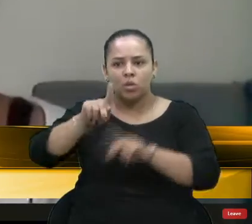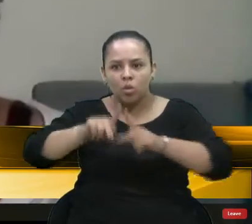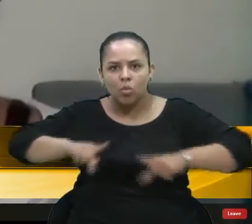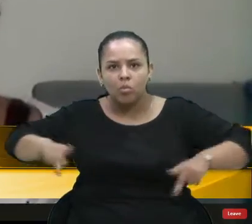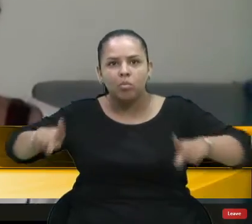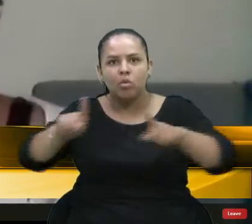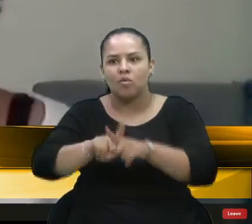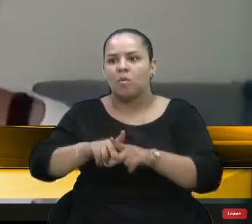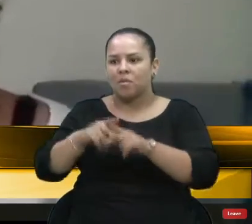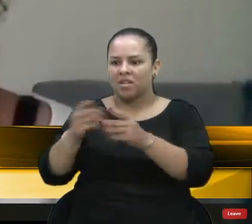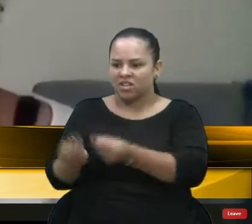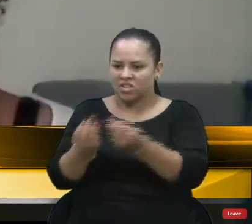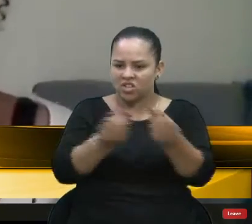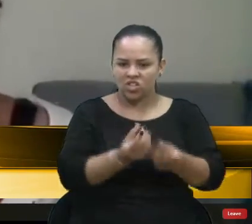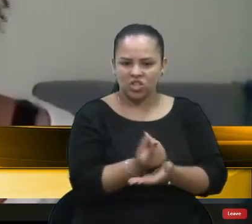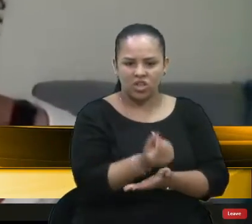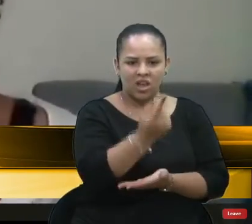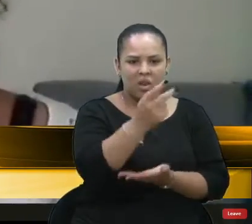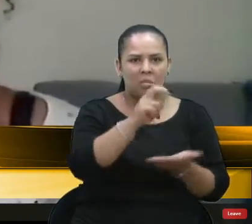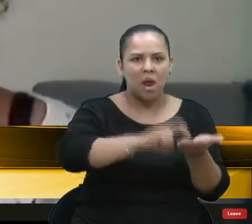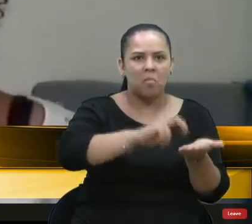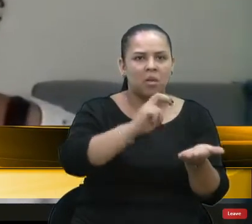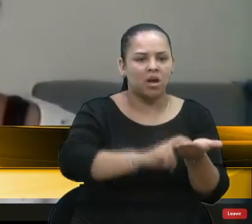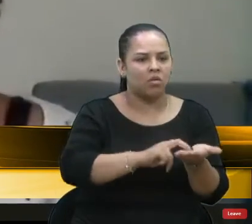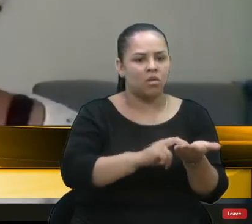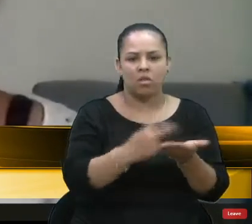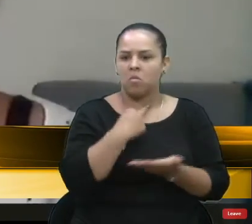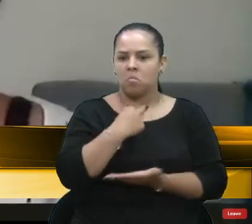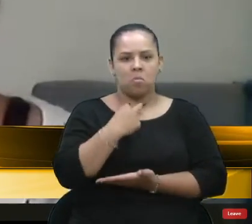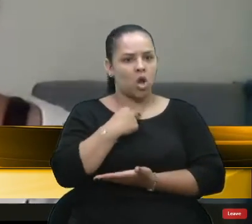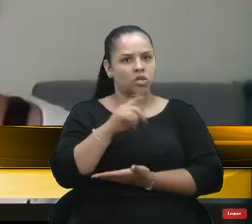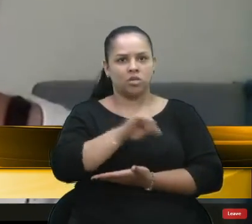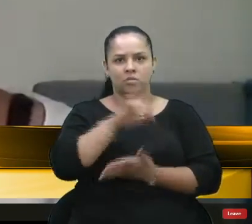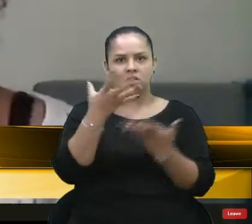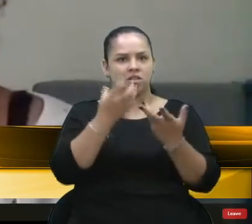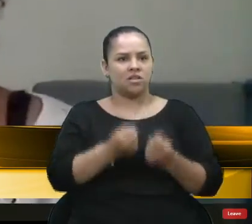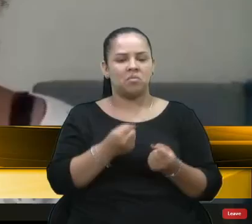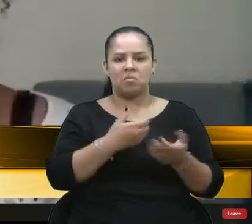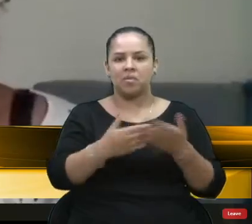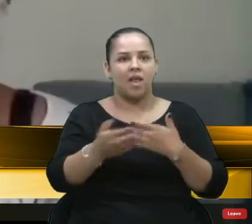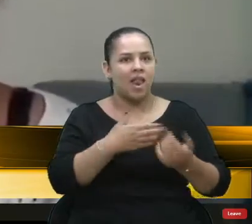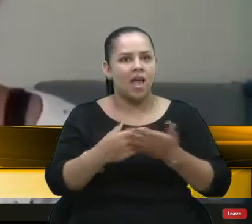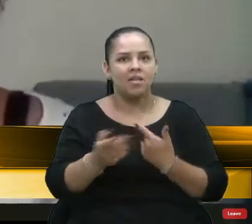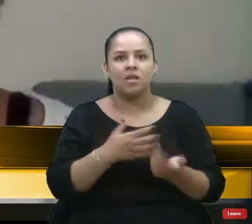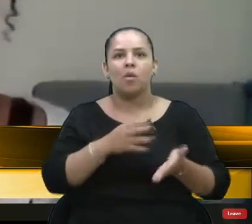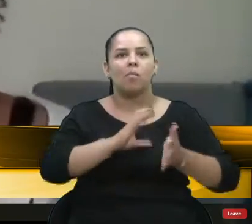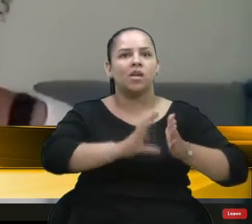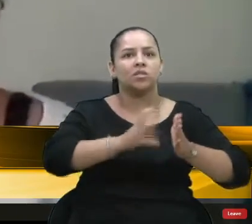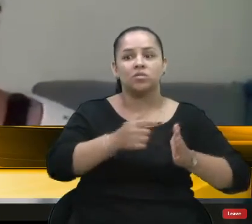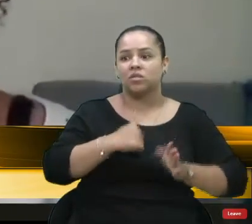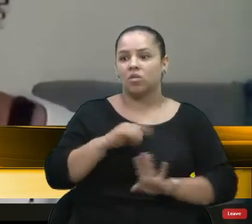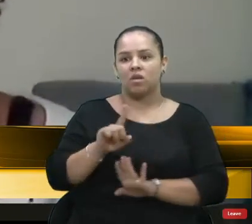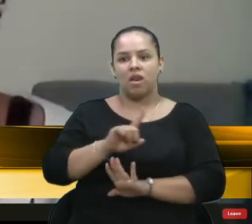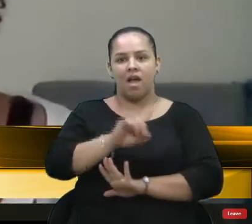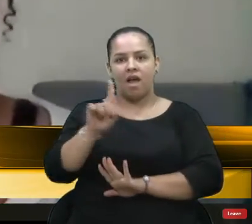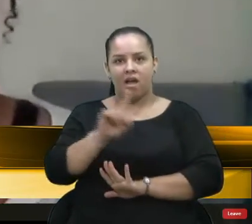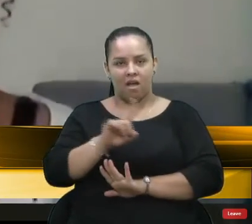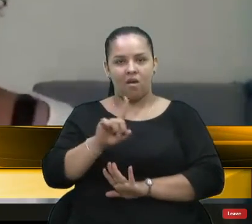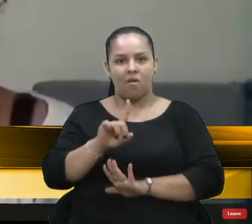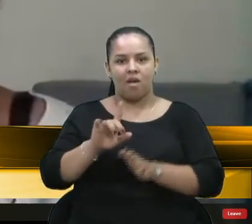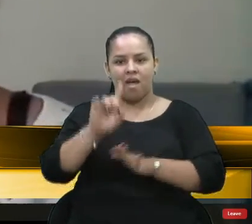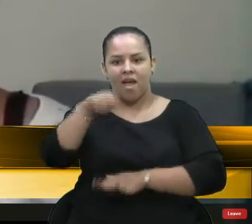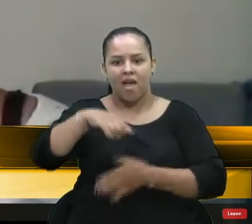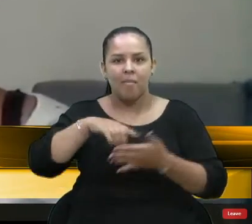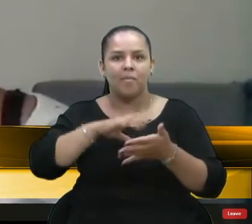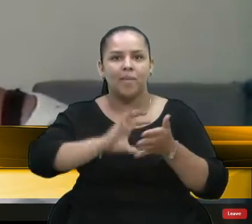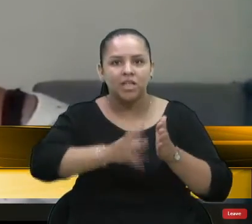para banco. Isso é inadmissível, não me importa de que partido eu fosse, se eu não fosse de partido nenhum, eu estaria aqui tão